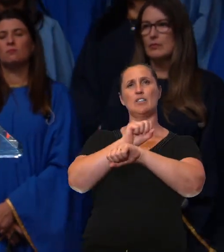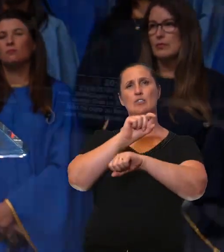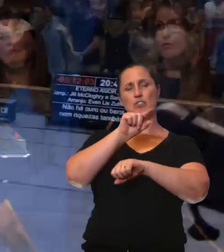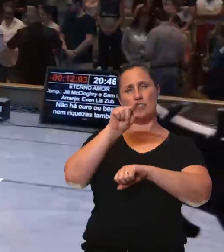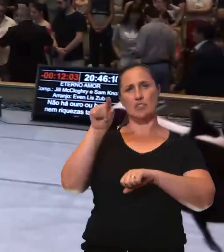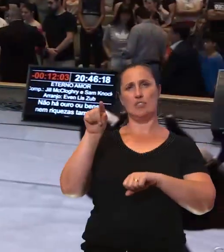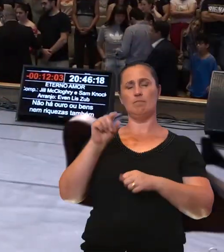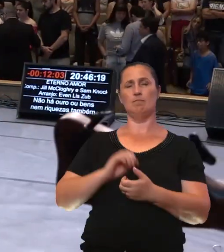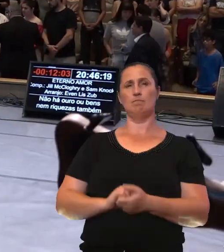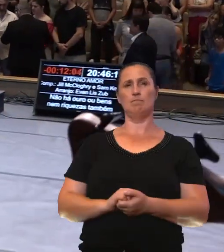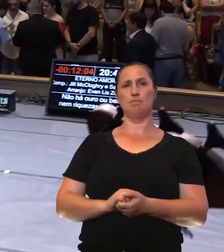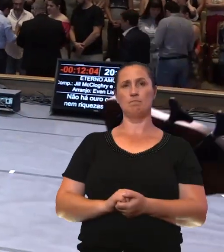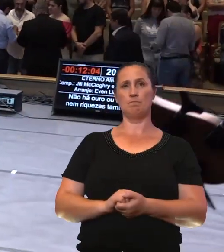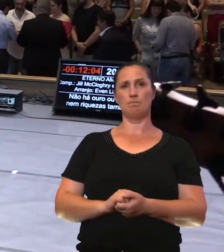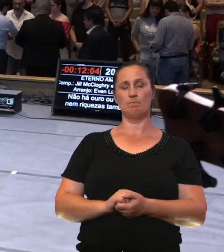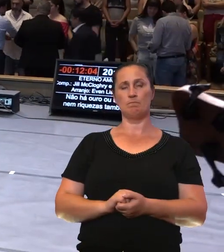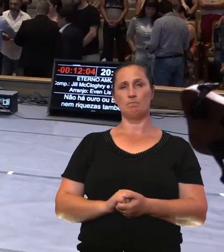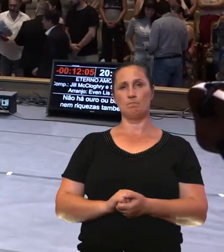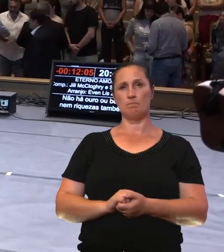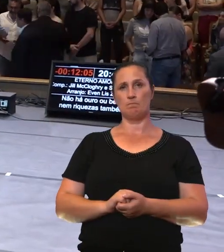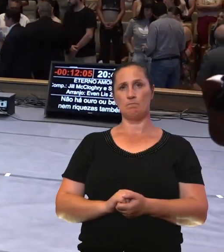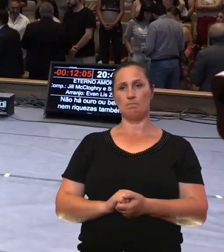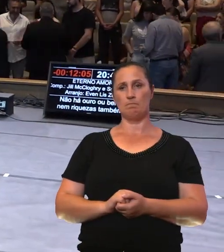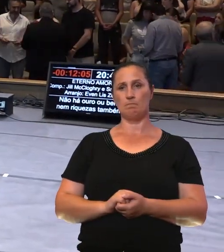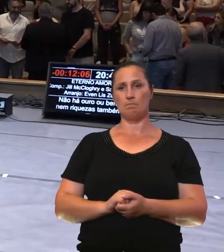Glória a Deus.